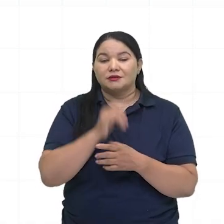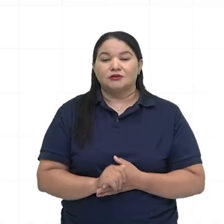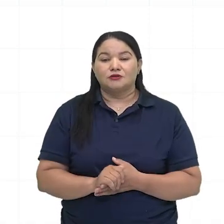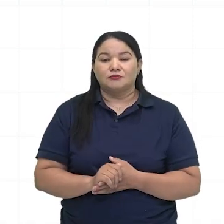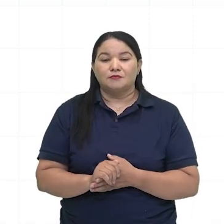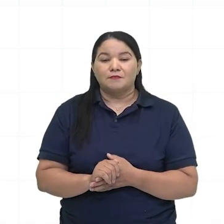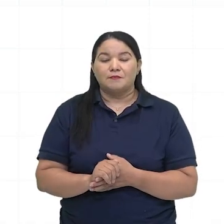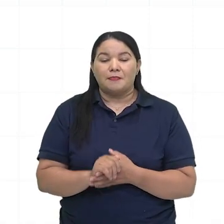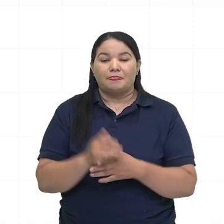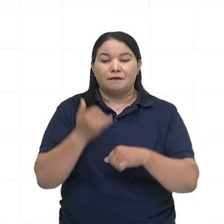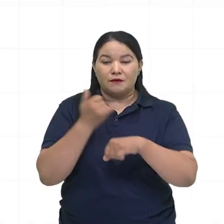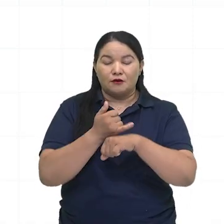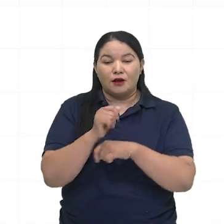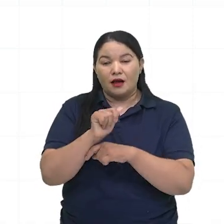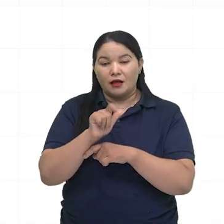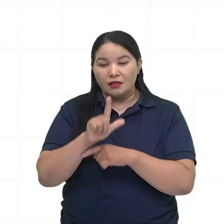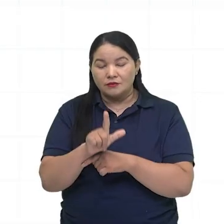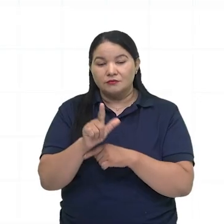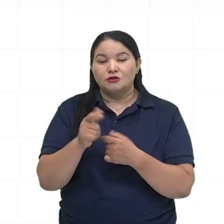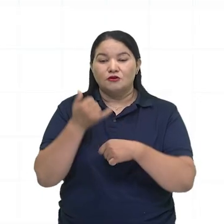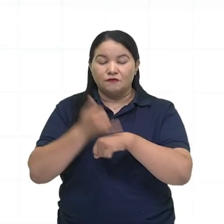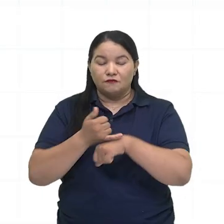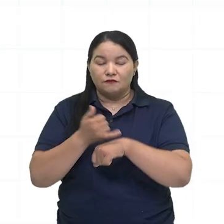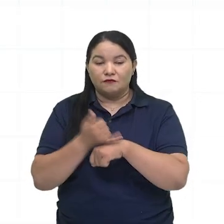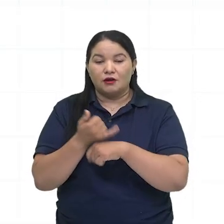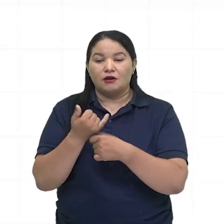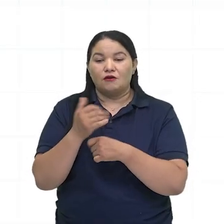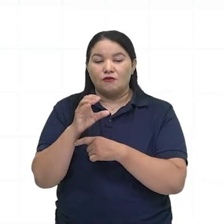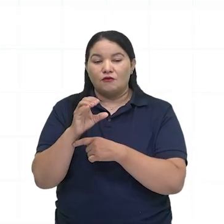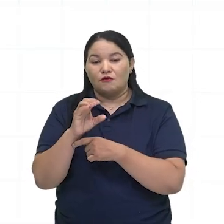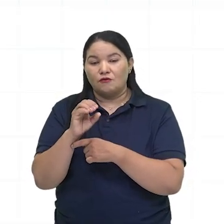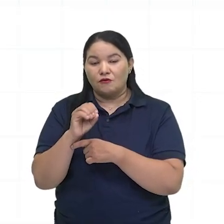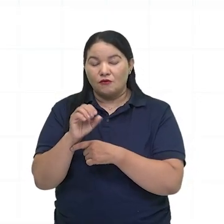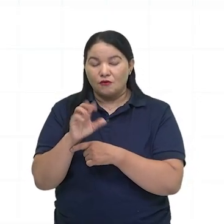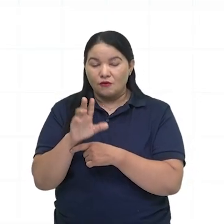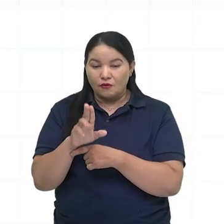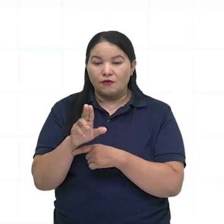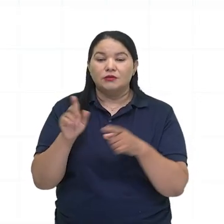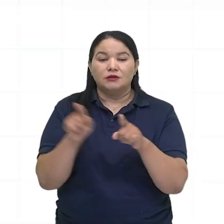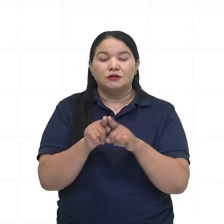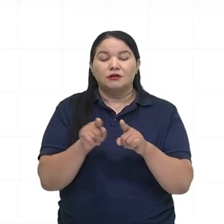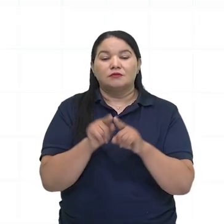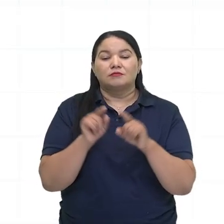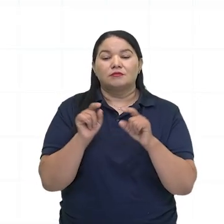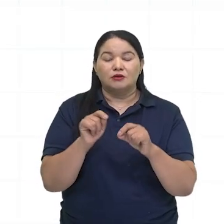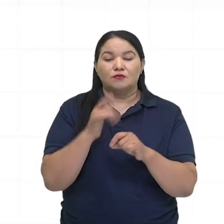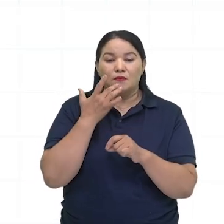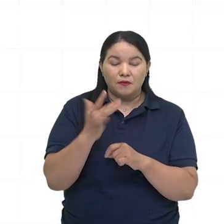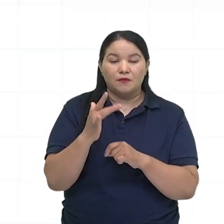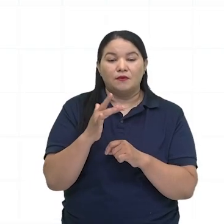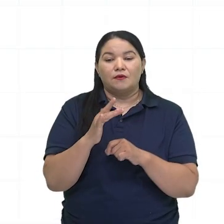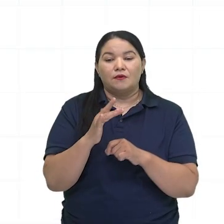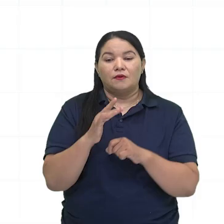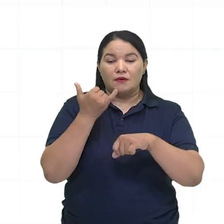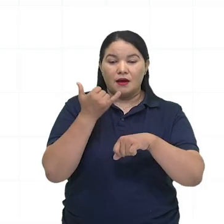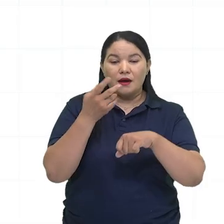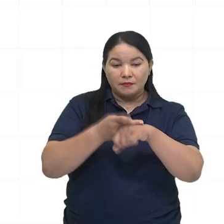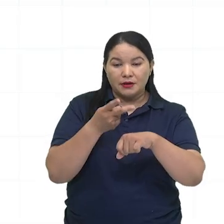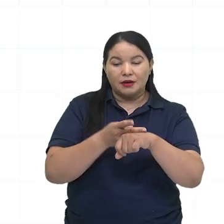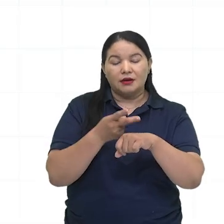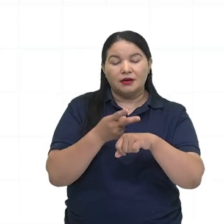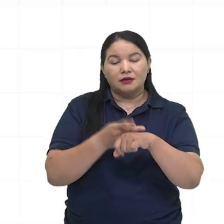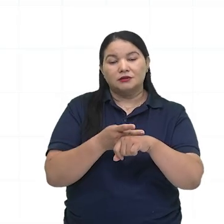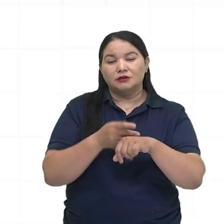o alumínio, o ferro, o cobre, o ouro, a prata, entre outros,